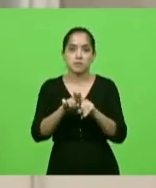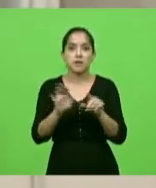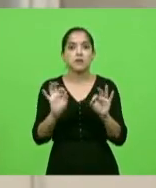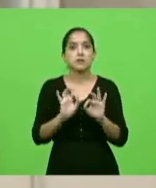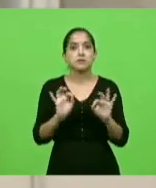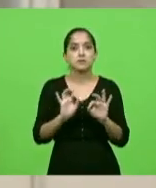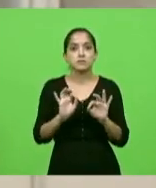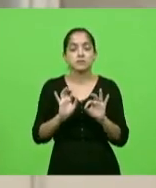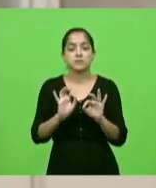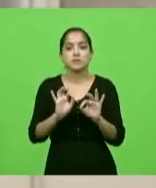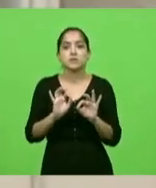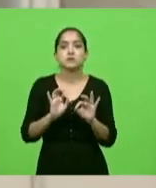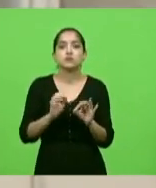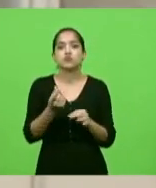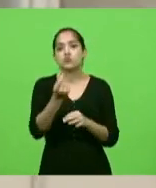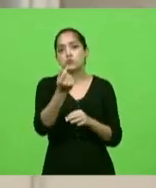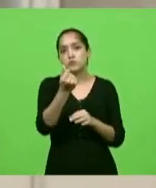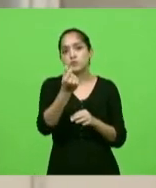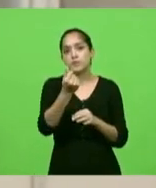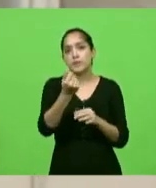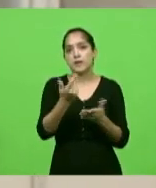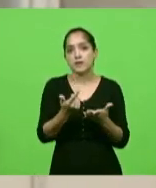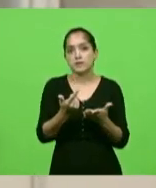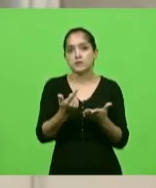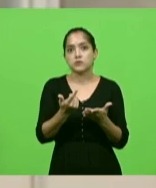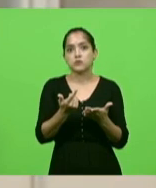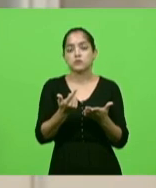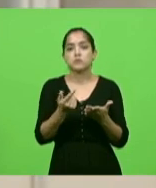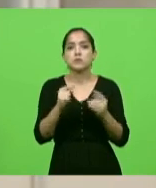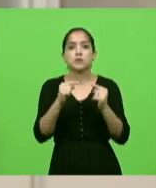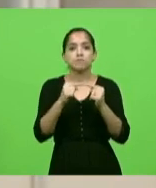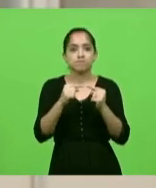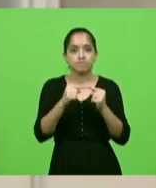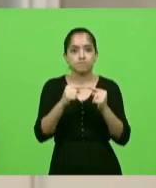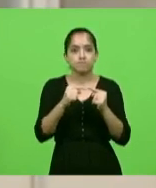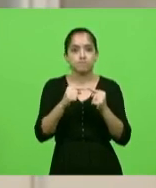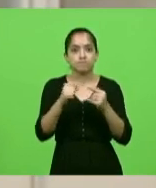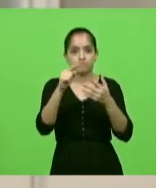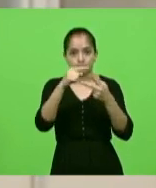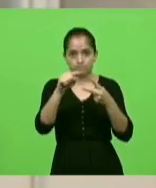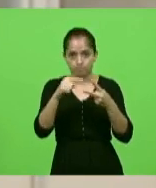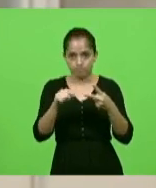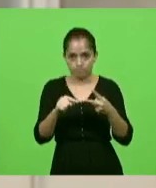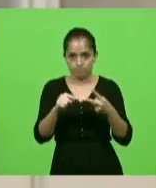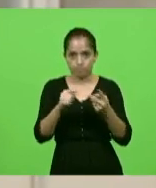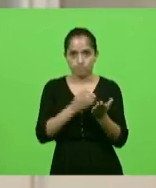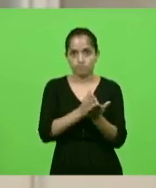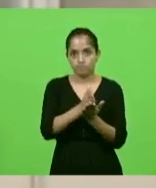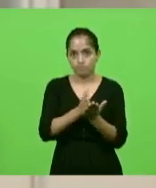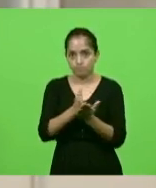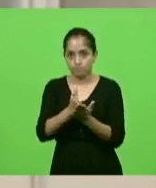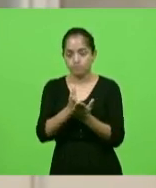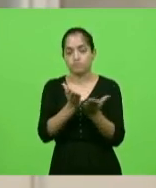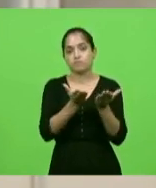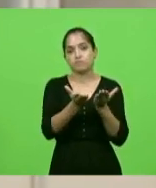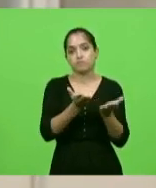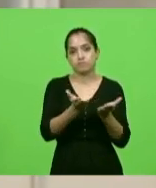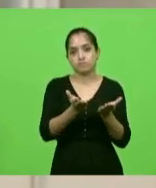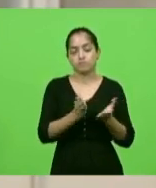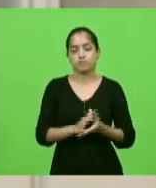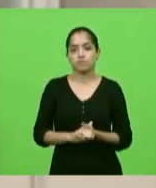inexigibilidades cujos preços estejam compreendidos nos limites dessas duas modalidades de